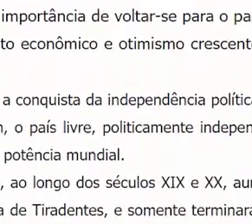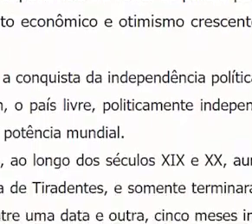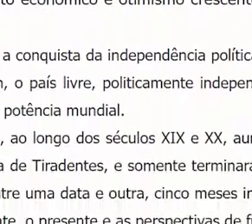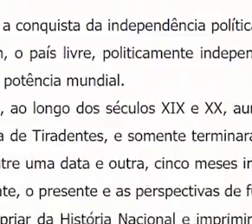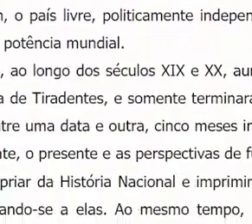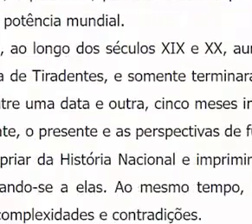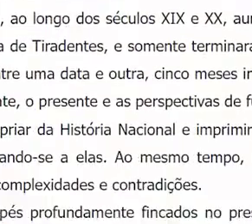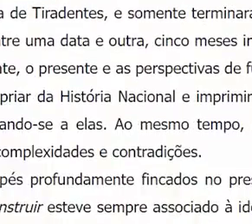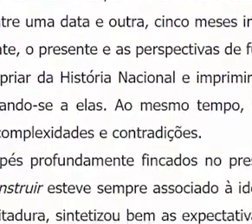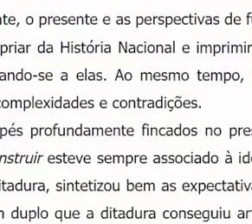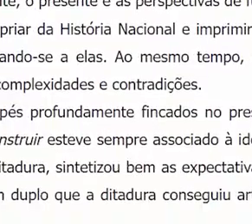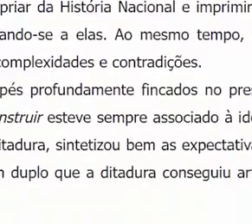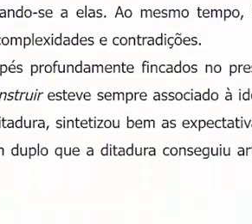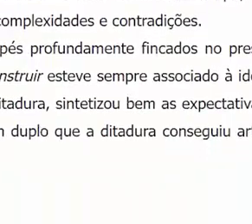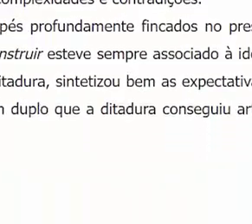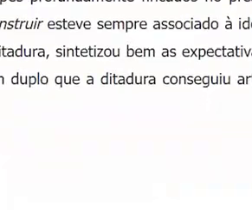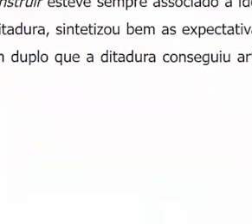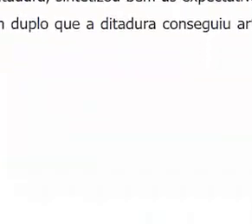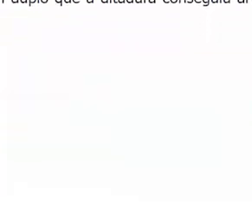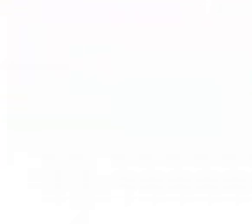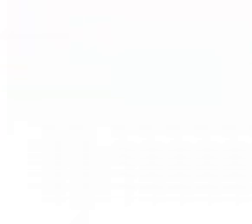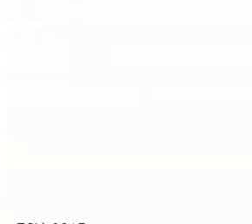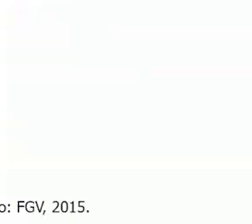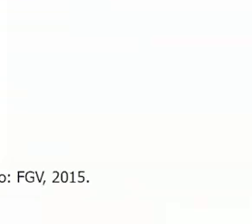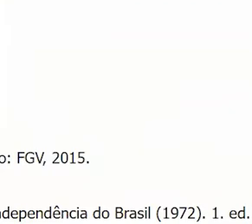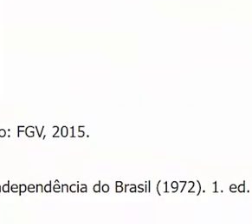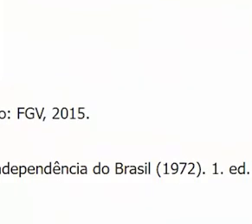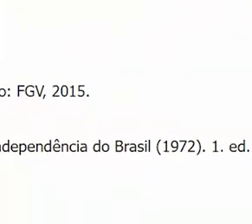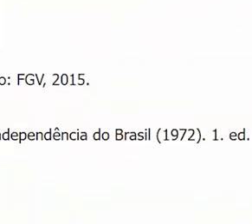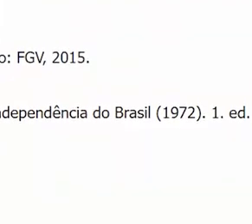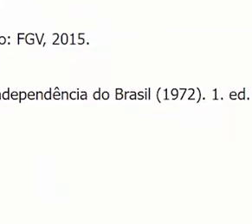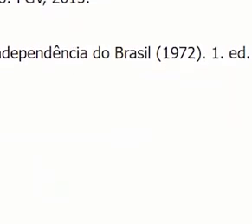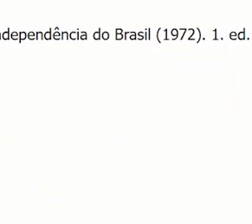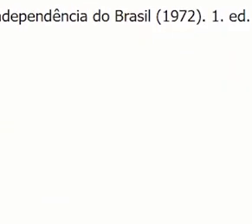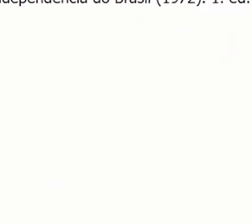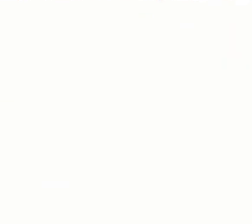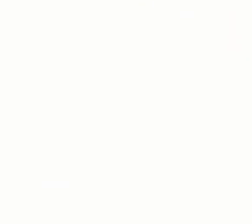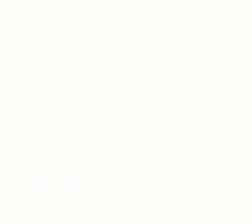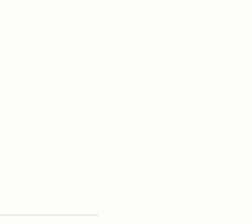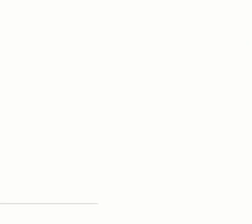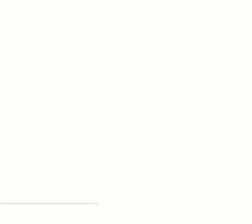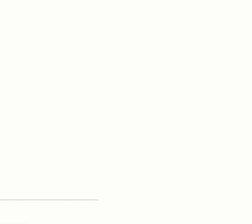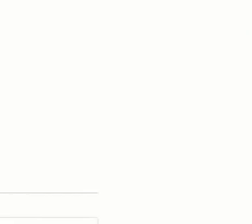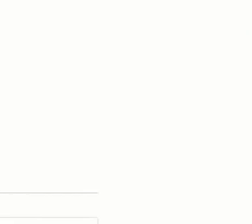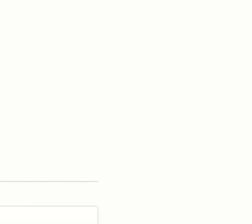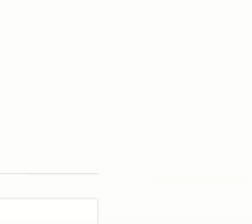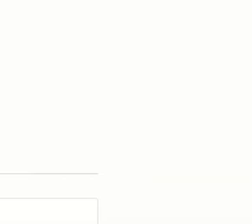Federal Fluminense. Ele pode ser acessado através do endereço